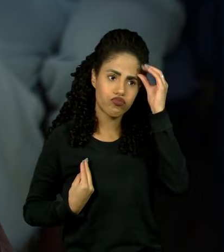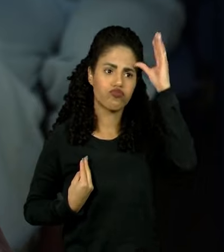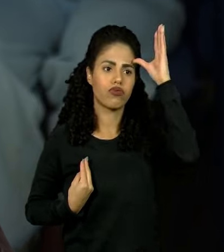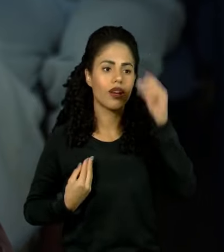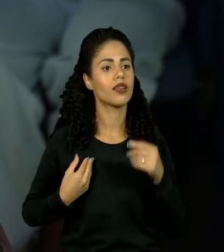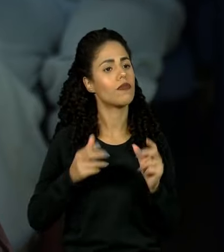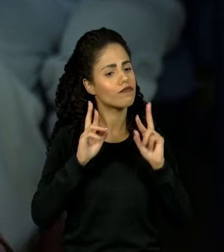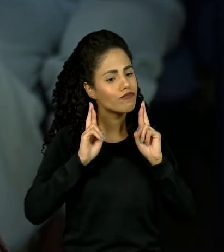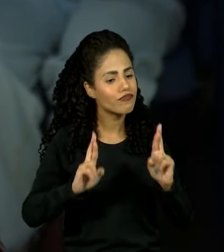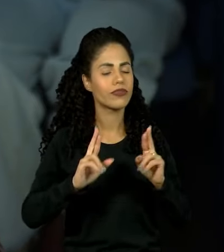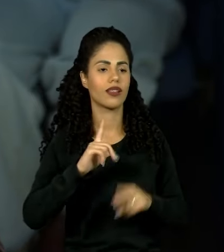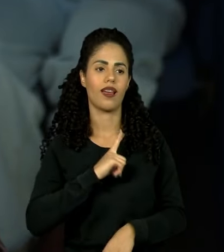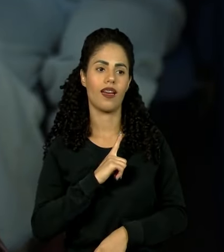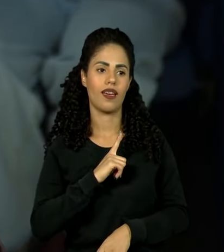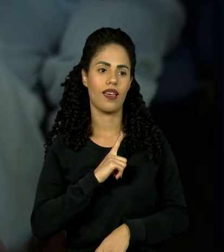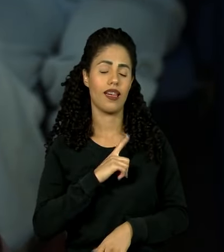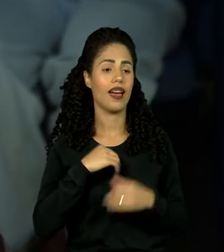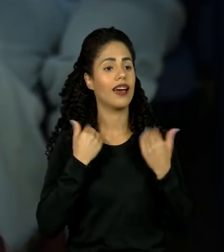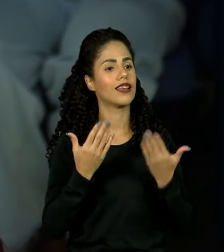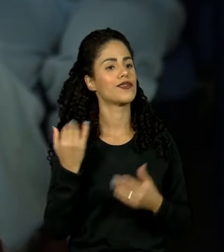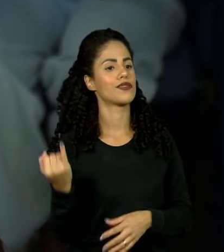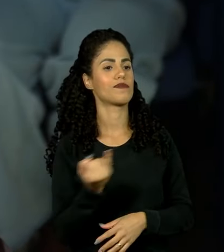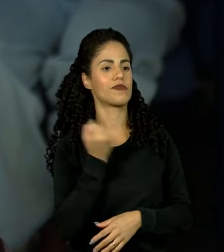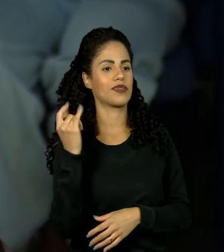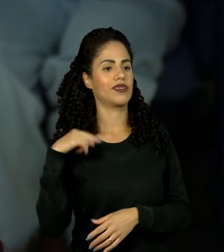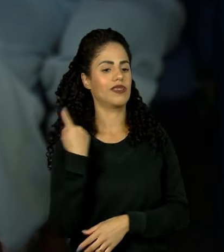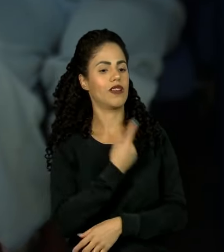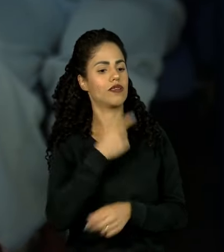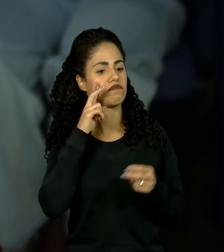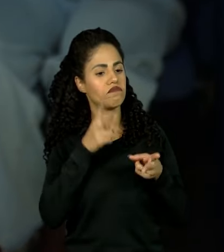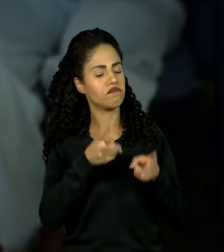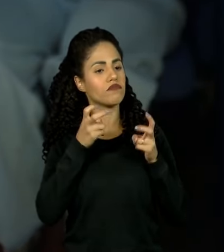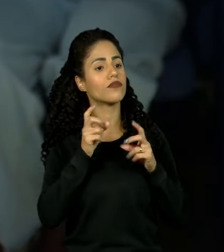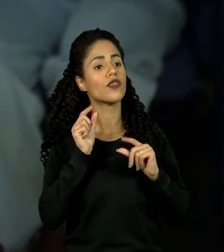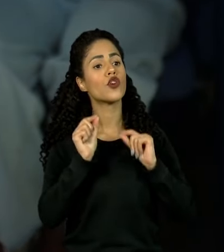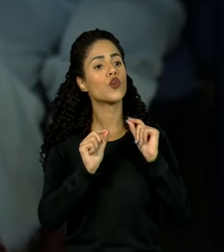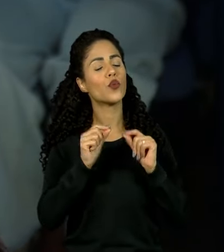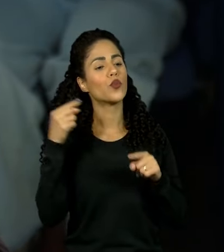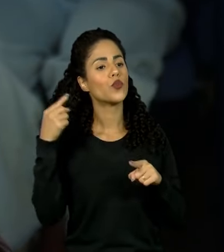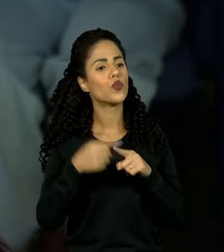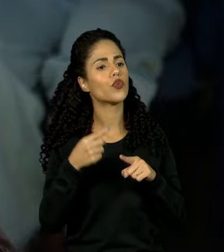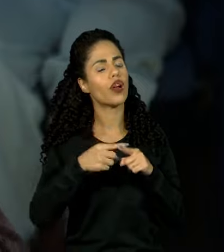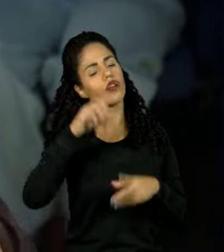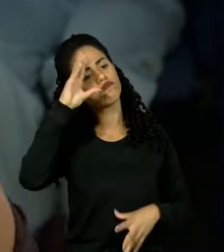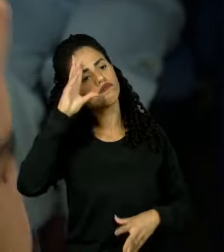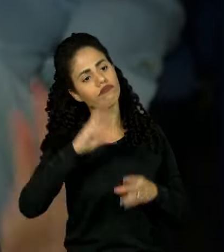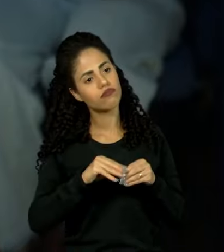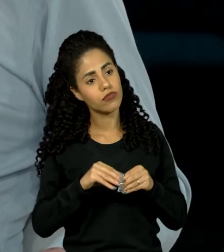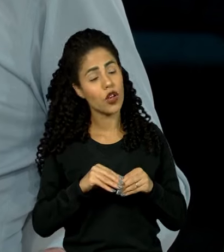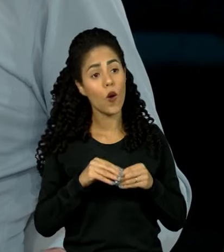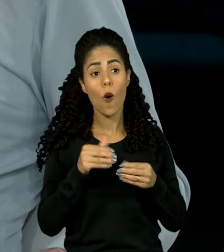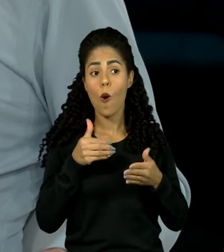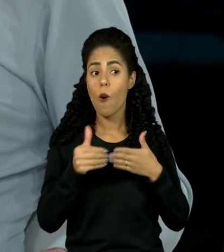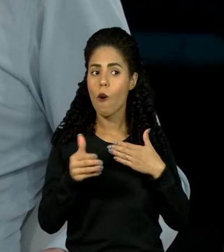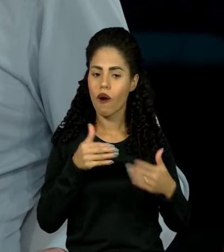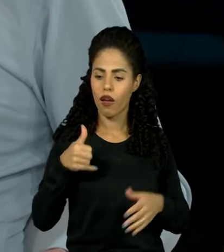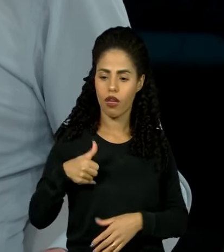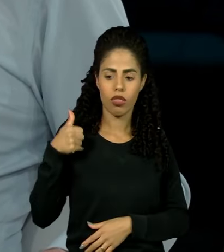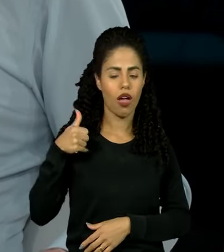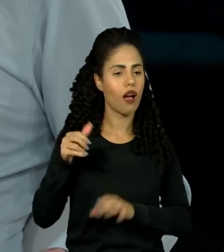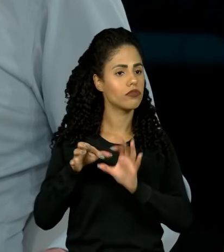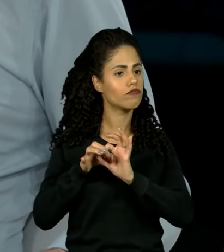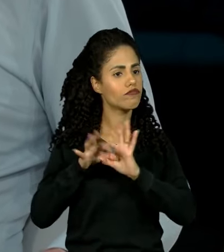Esperança então é é é tão importante quando a gente eh compartilha isso para entender que em qualquer idade a gente pode